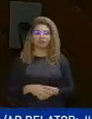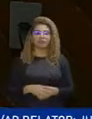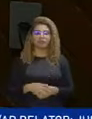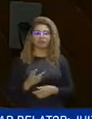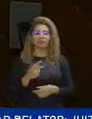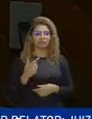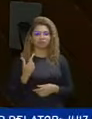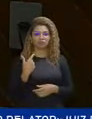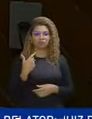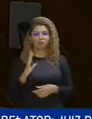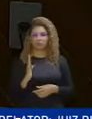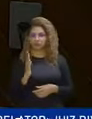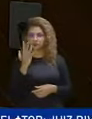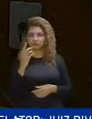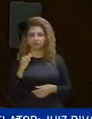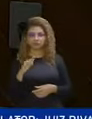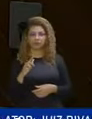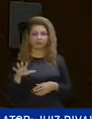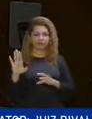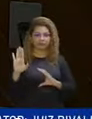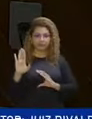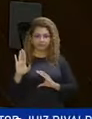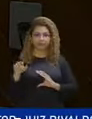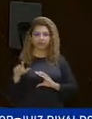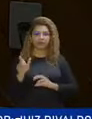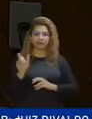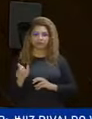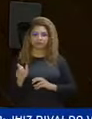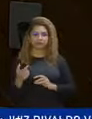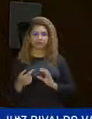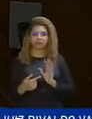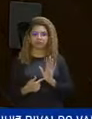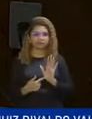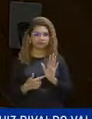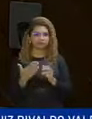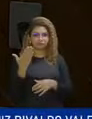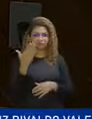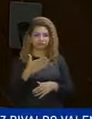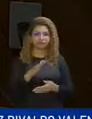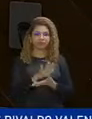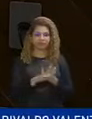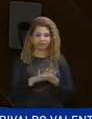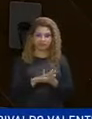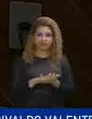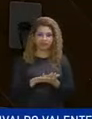aventada pelo recorrente, necessário pontuar que a sentença proferida na prestação de contas